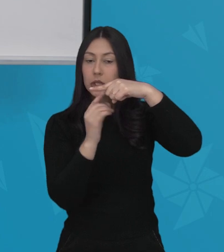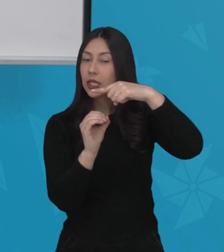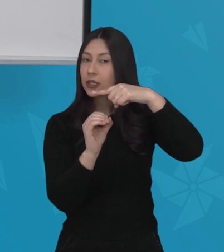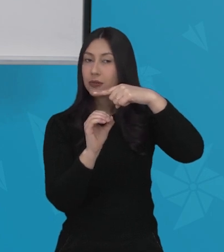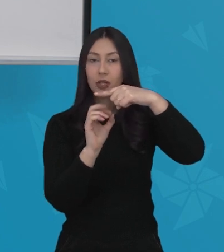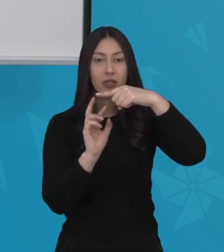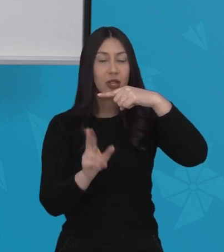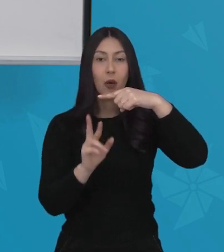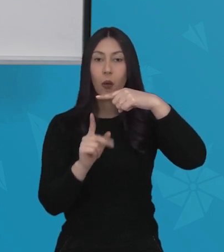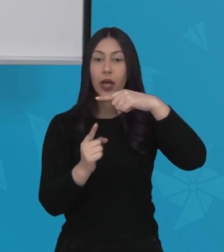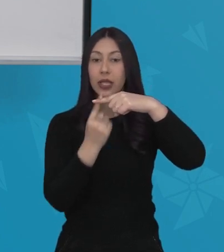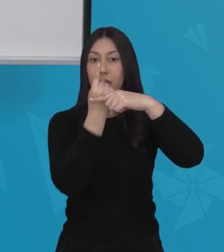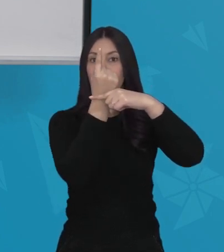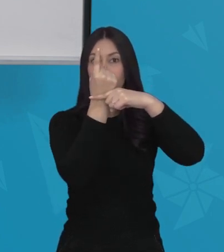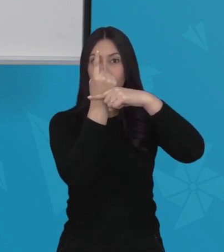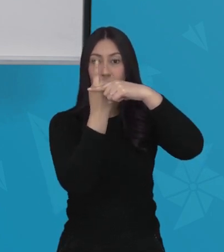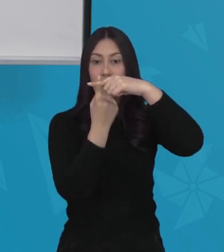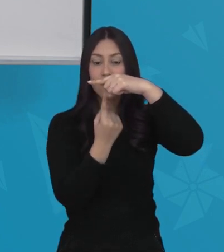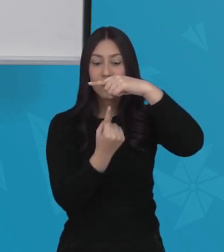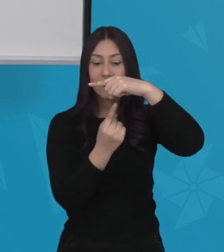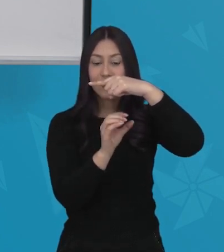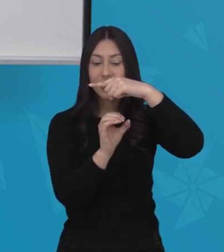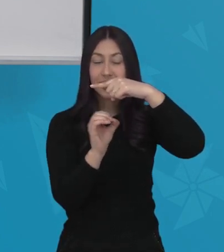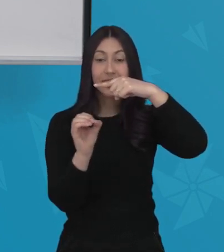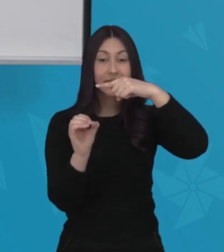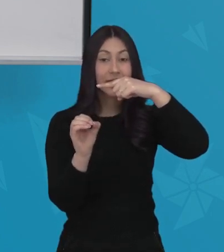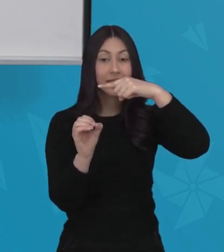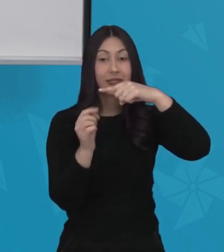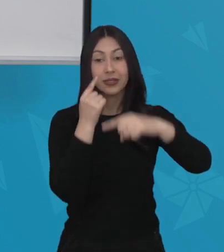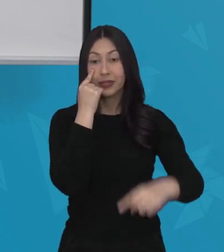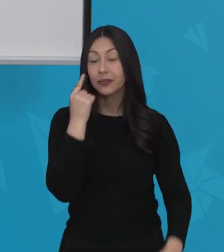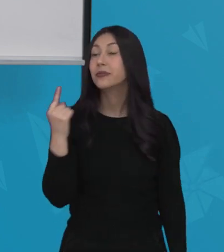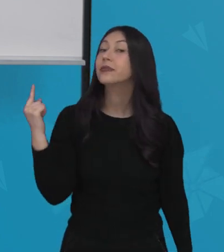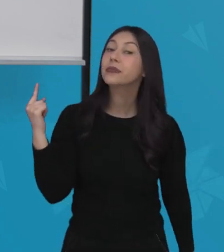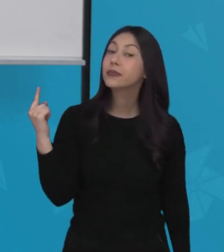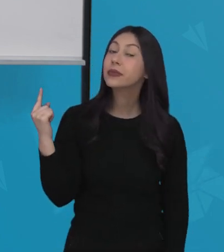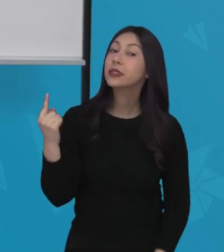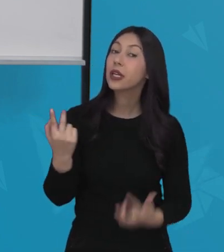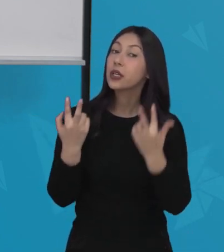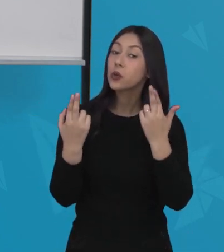ter um centésimo. A gente vai ter pegado e representado aqui dessa maneirinha.